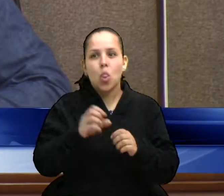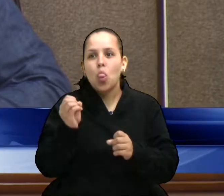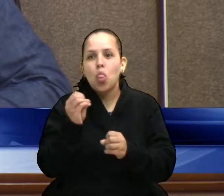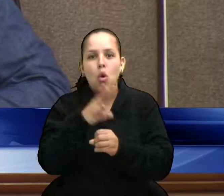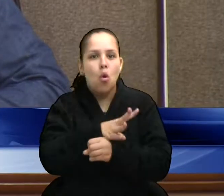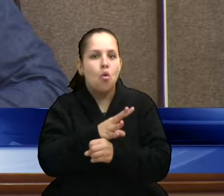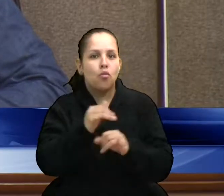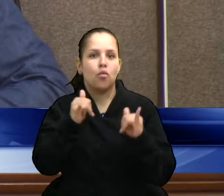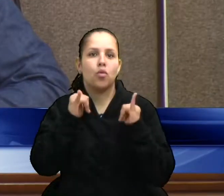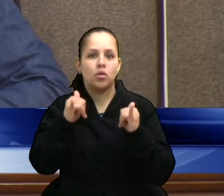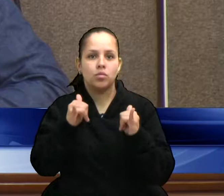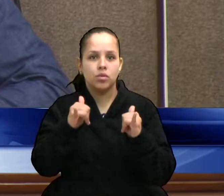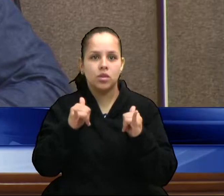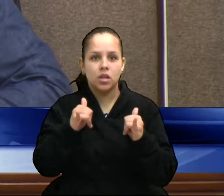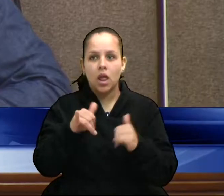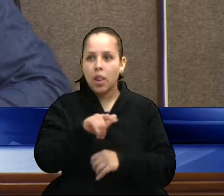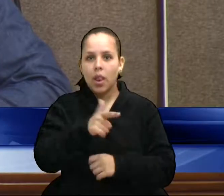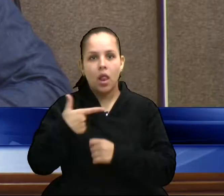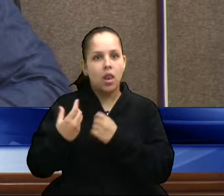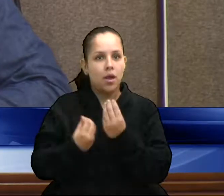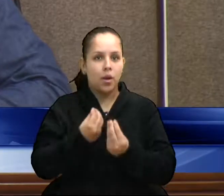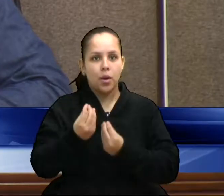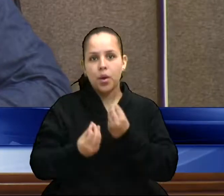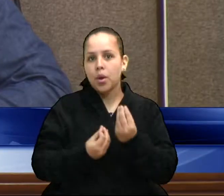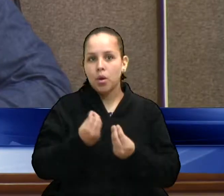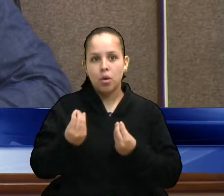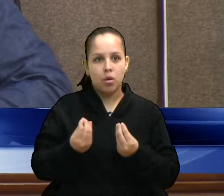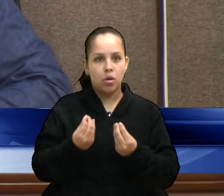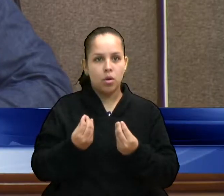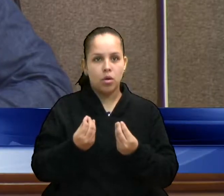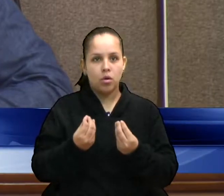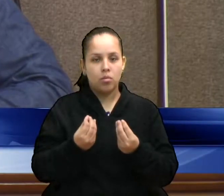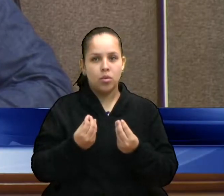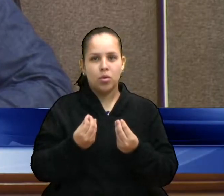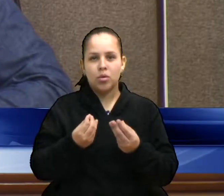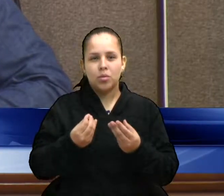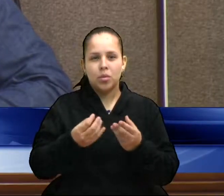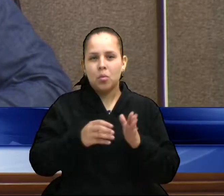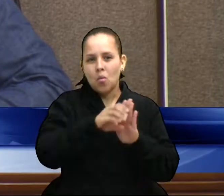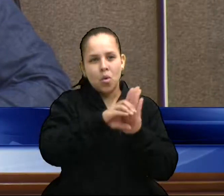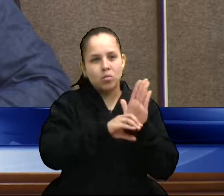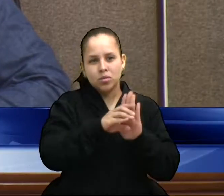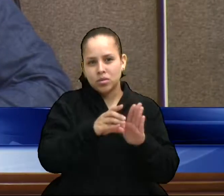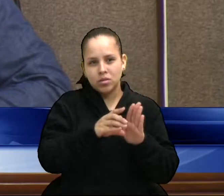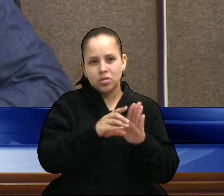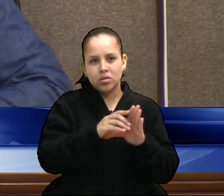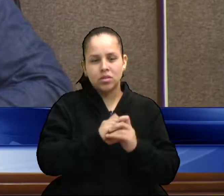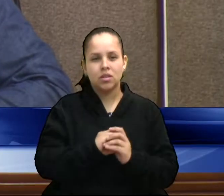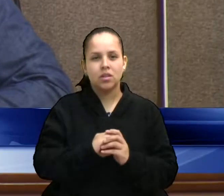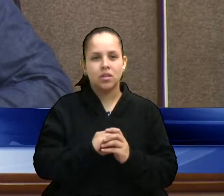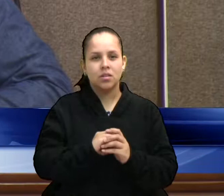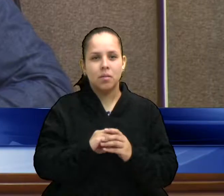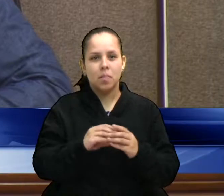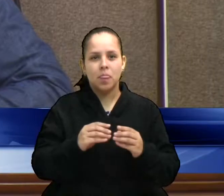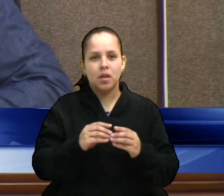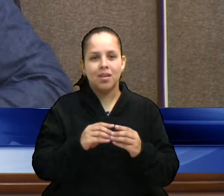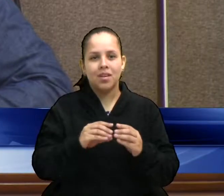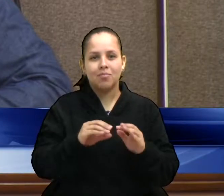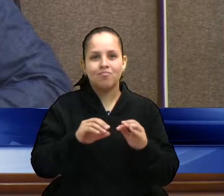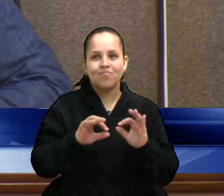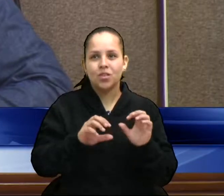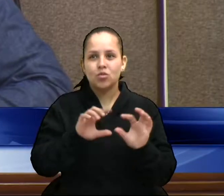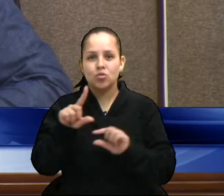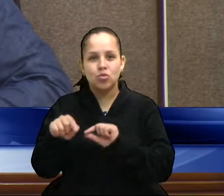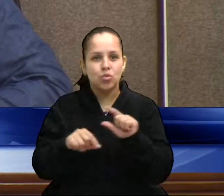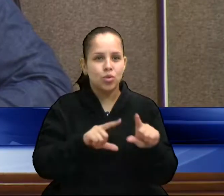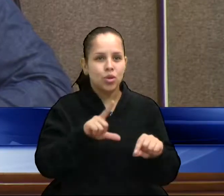desarrazoada e desproporcional ao objeto do contrato de permissão, restringindo sobremaneira a participação de